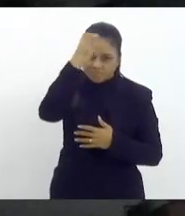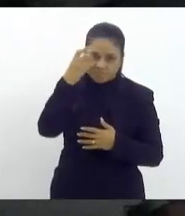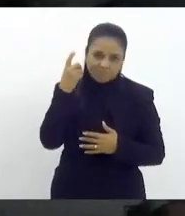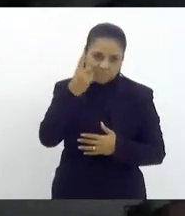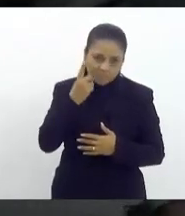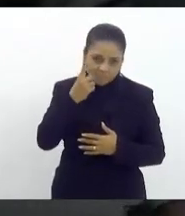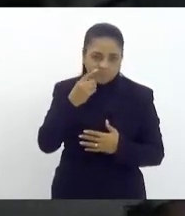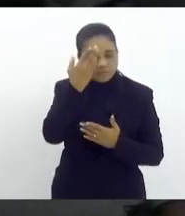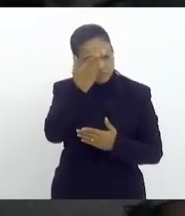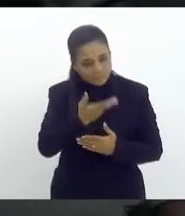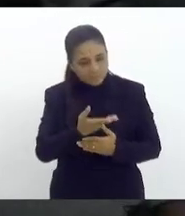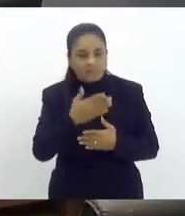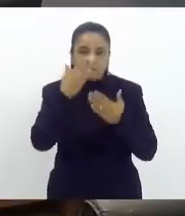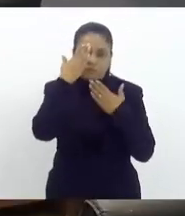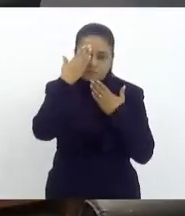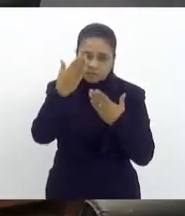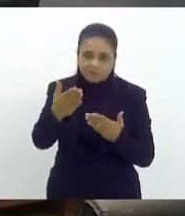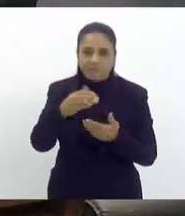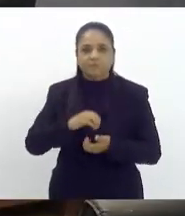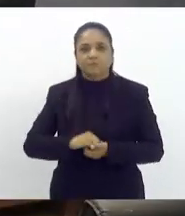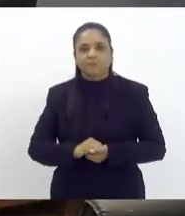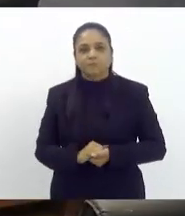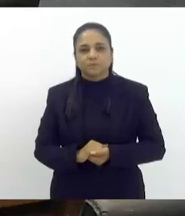e a vossa excelência Muito obrigado